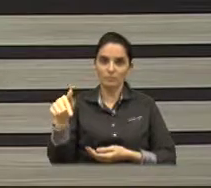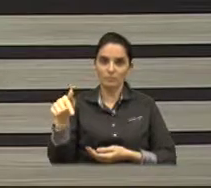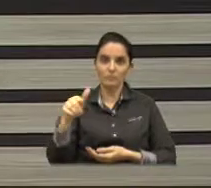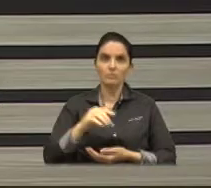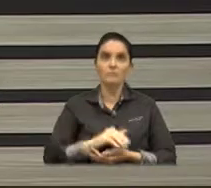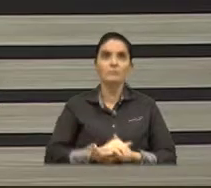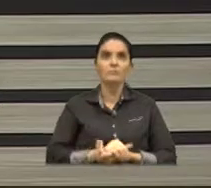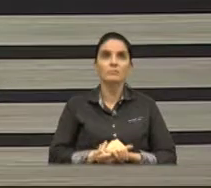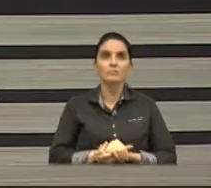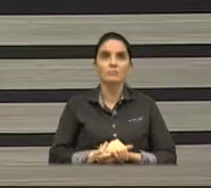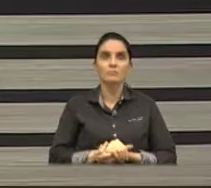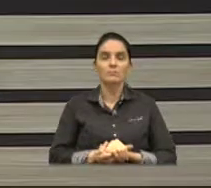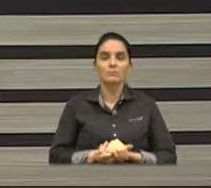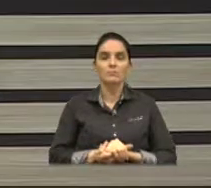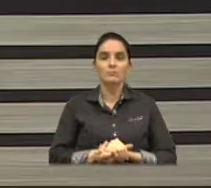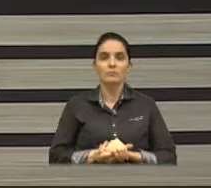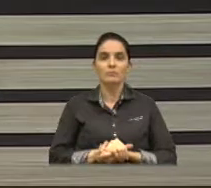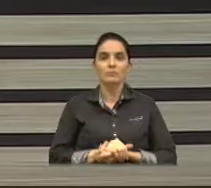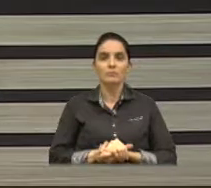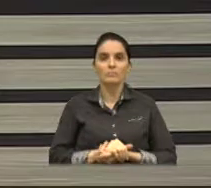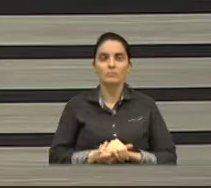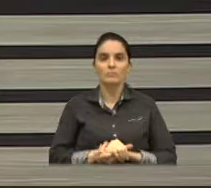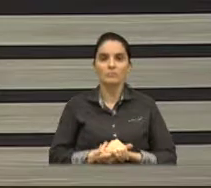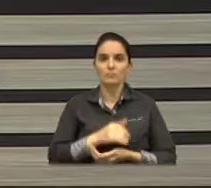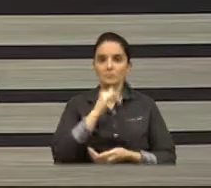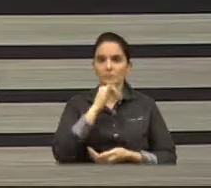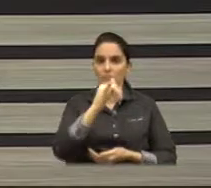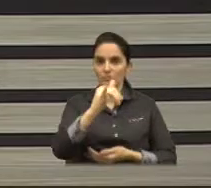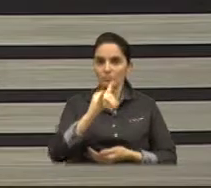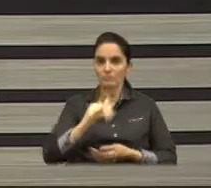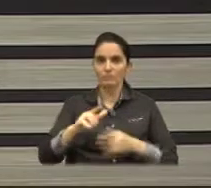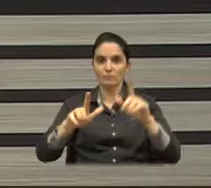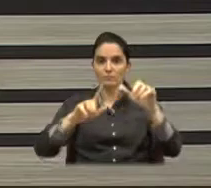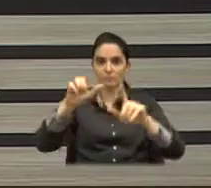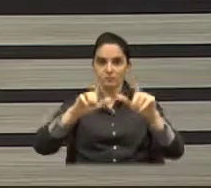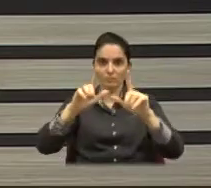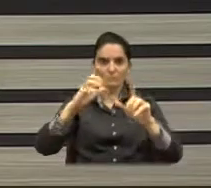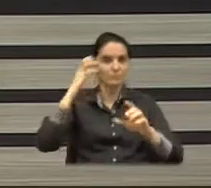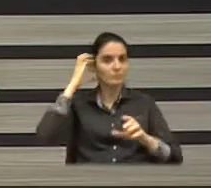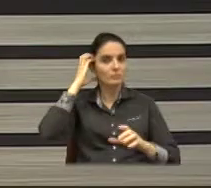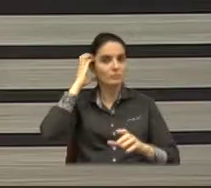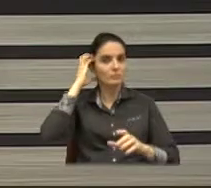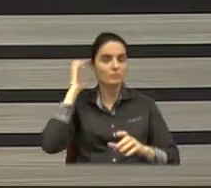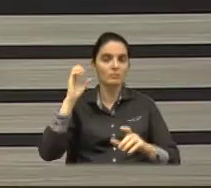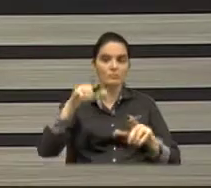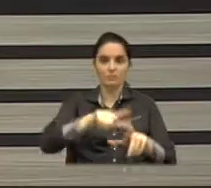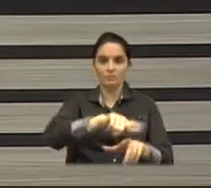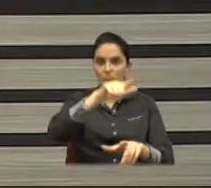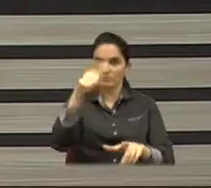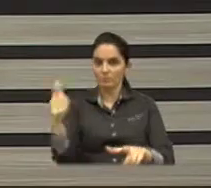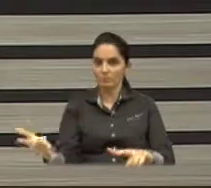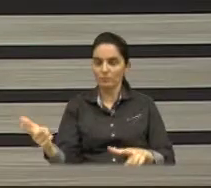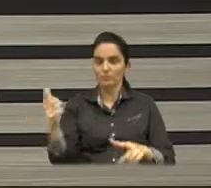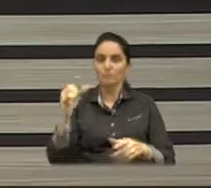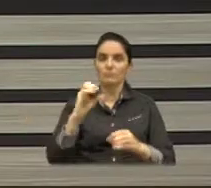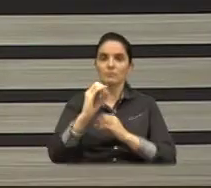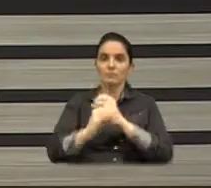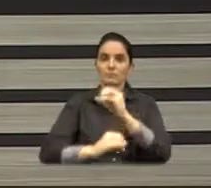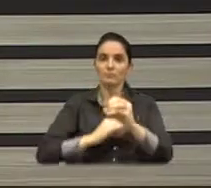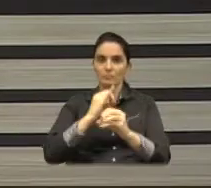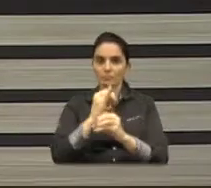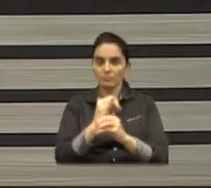50/2017. Aos meios de comunicação de Limeira, via TV, rádio, meios jornalísticos, impressos e de internet, bem